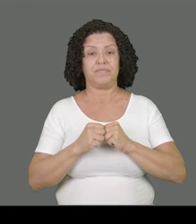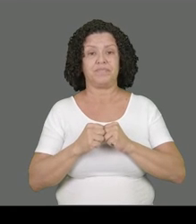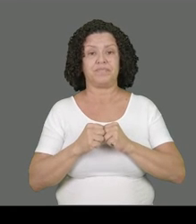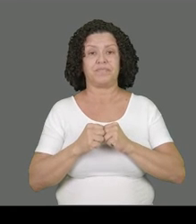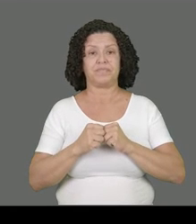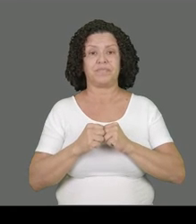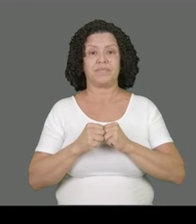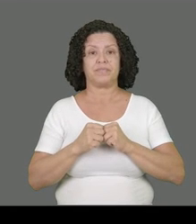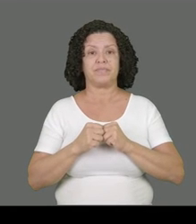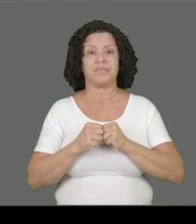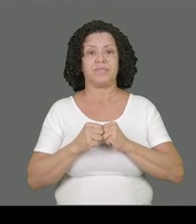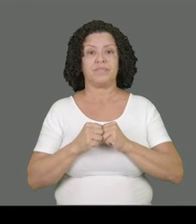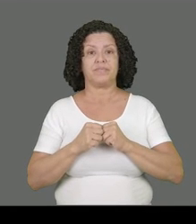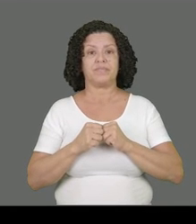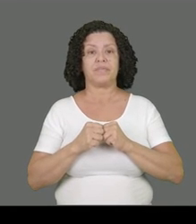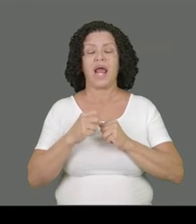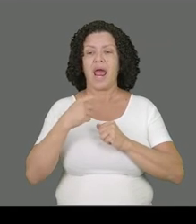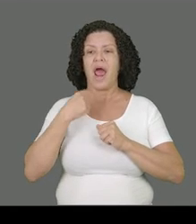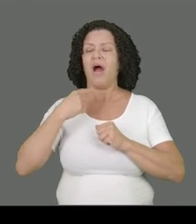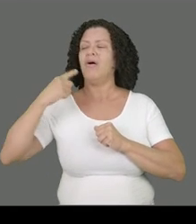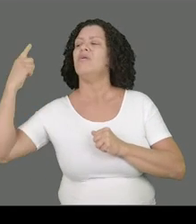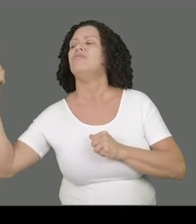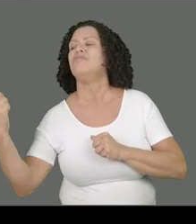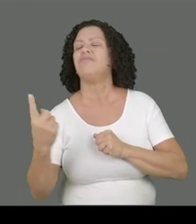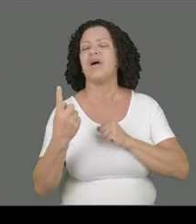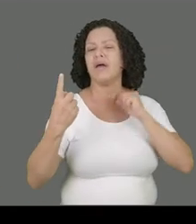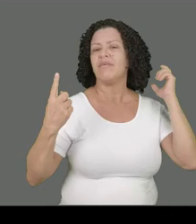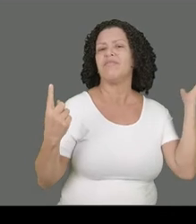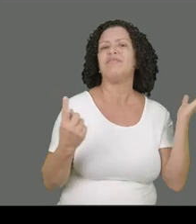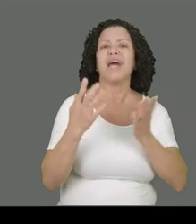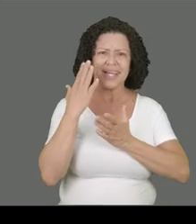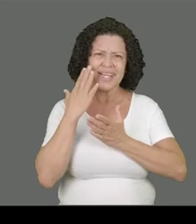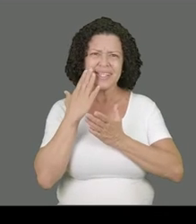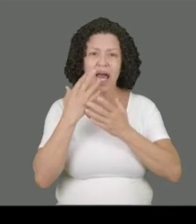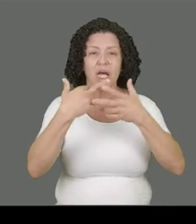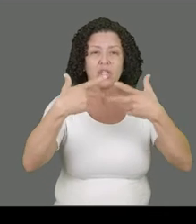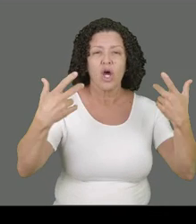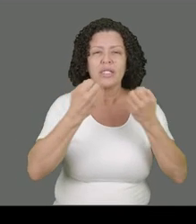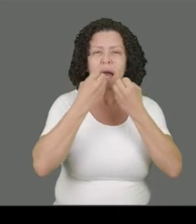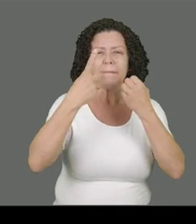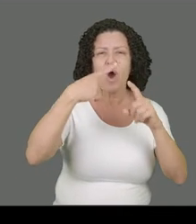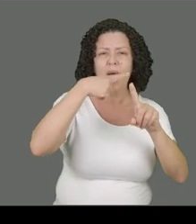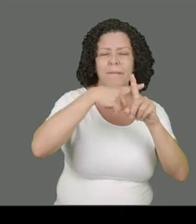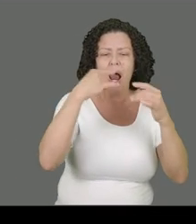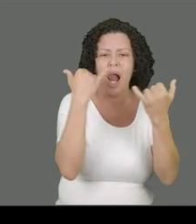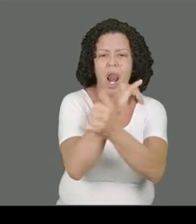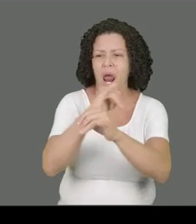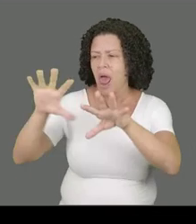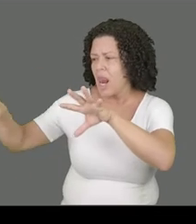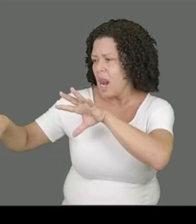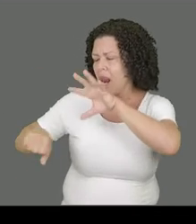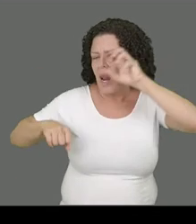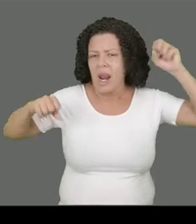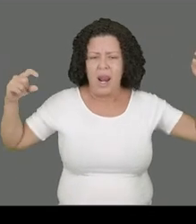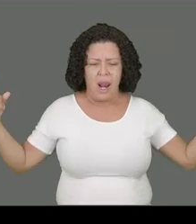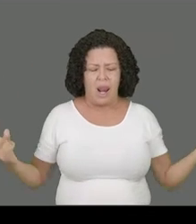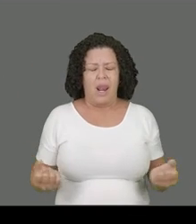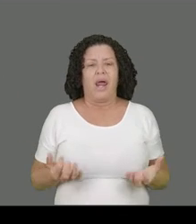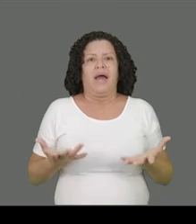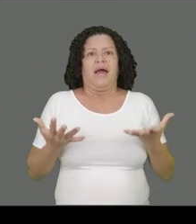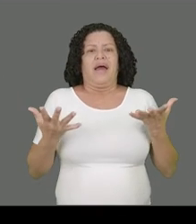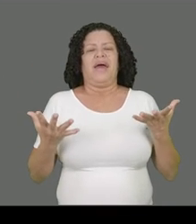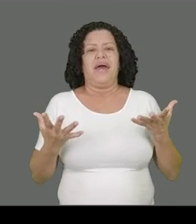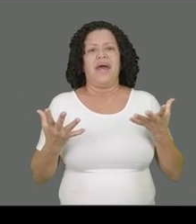possa ser atraído até nós, atraído